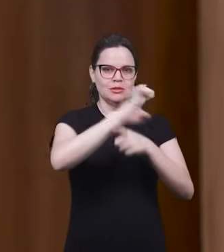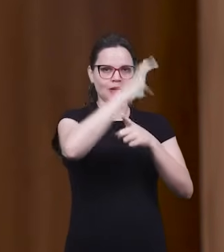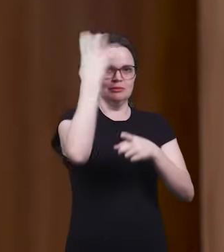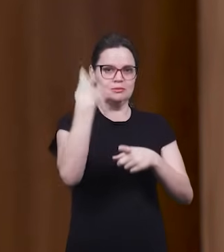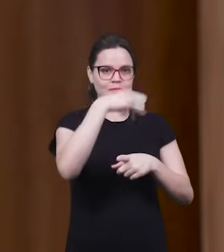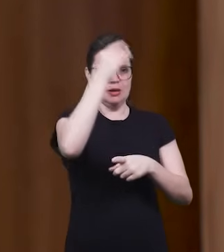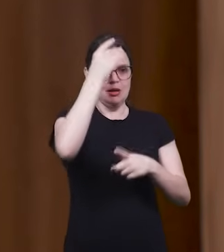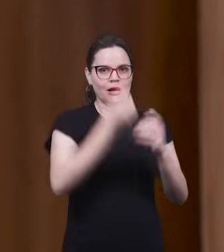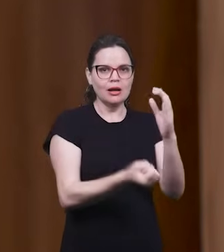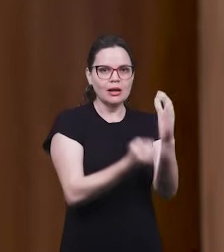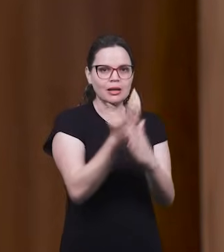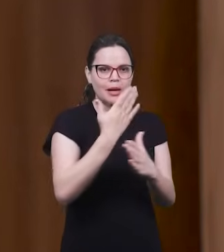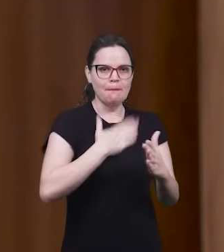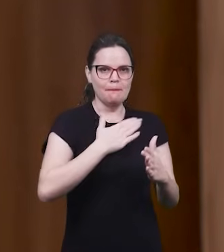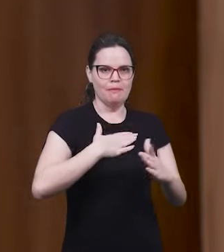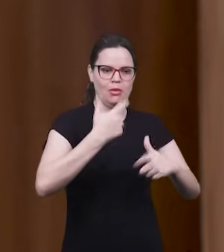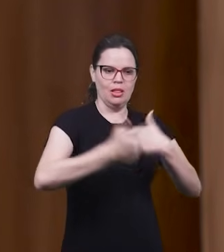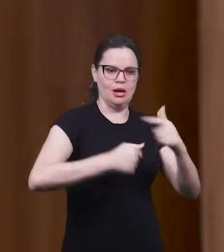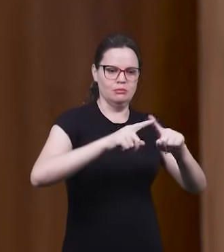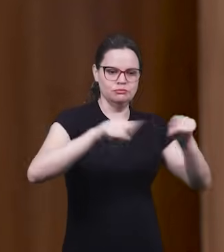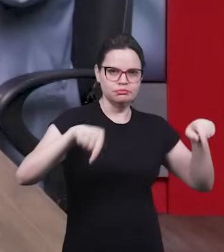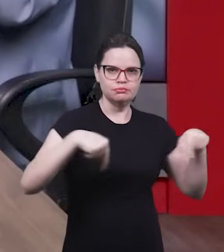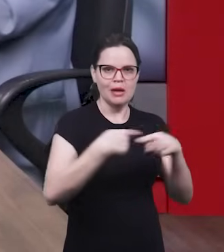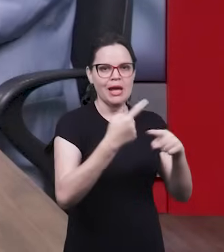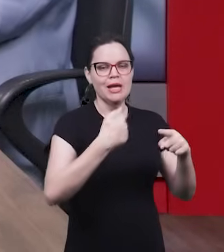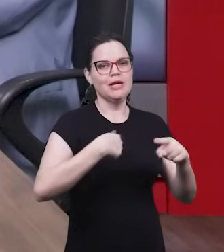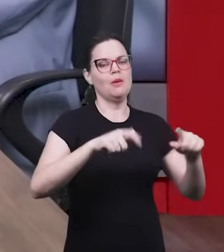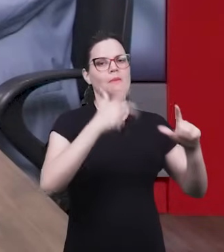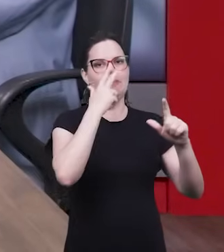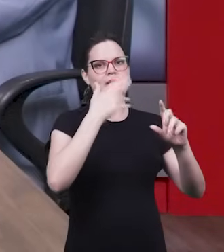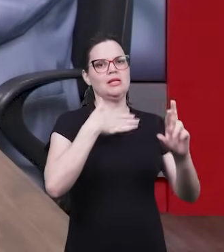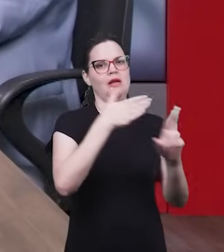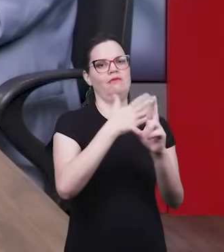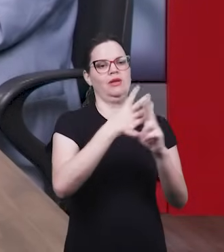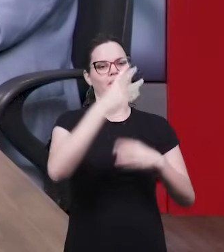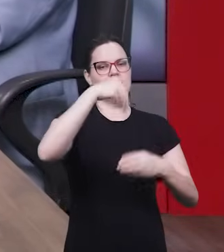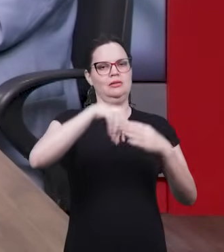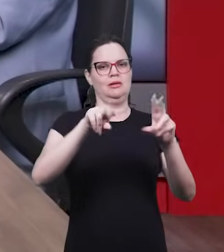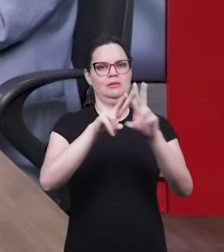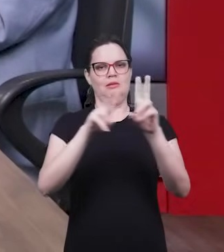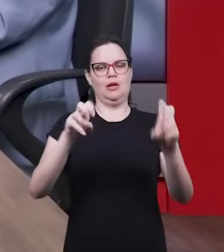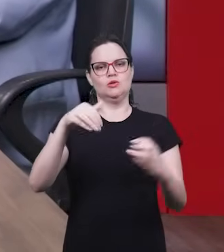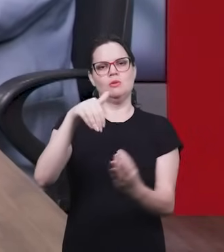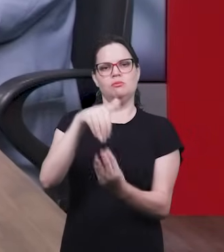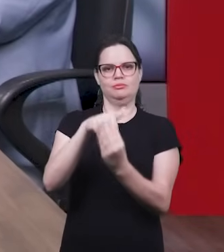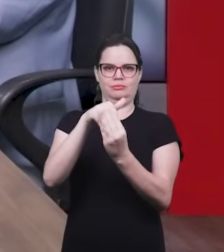então aí fui convidado para o Laerte Lucas, que era que o